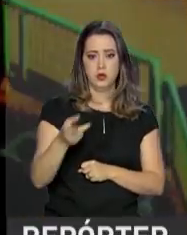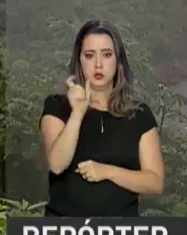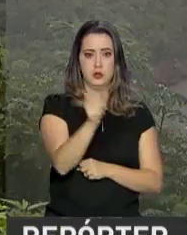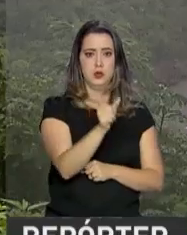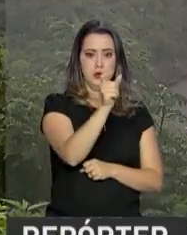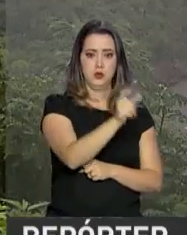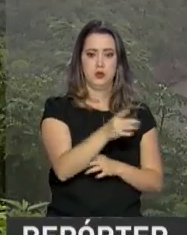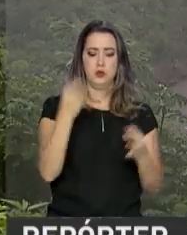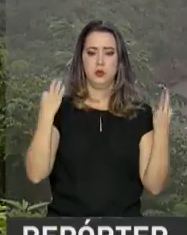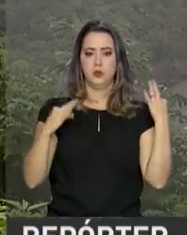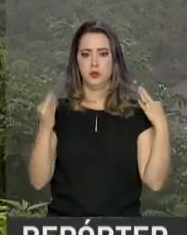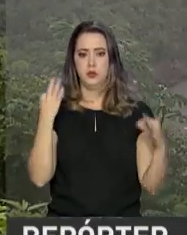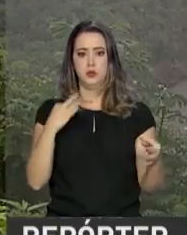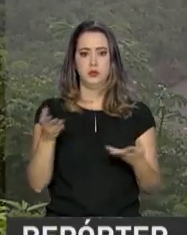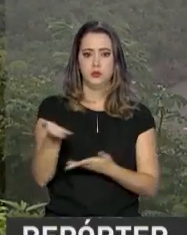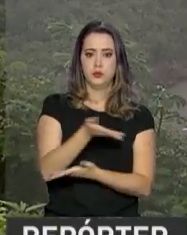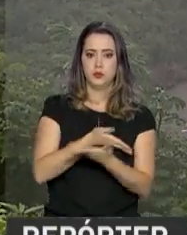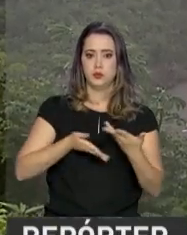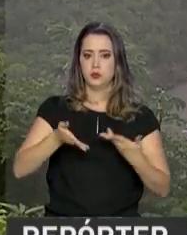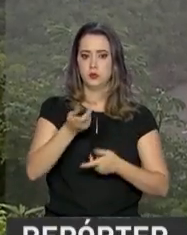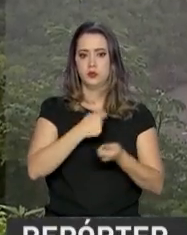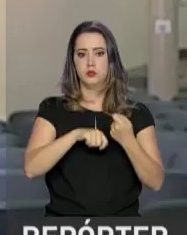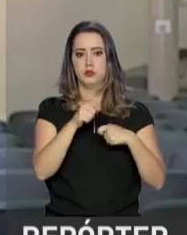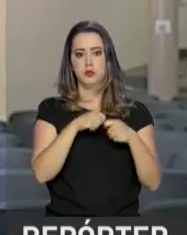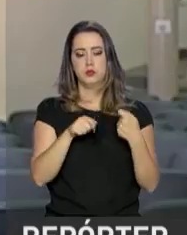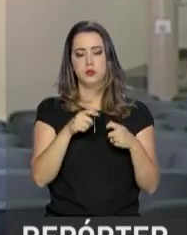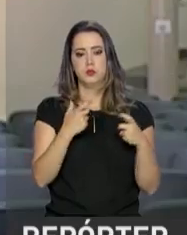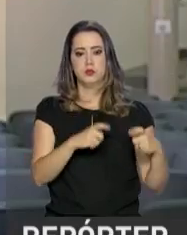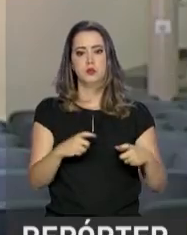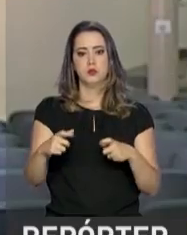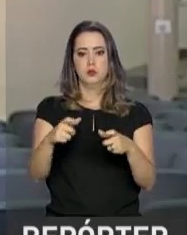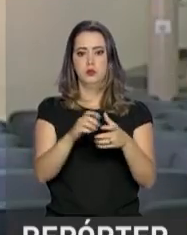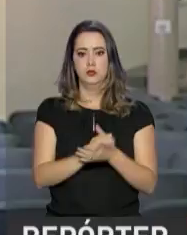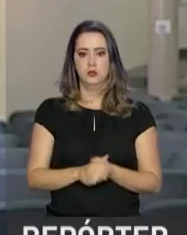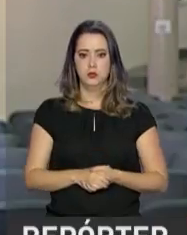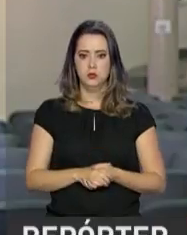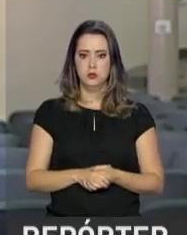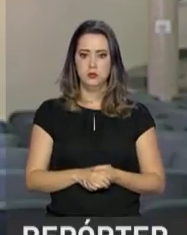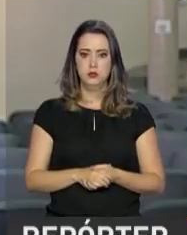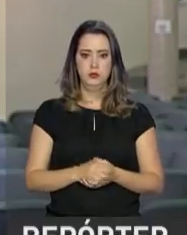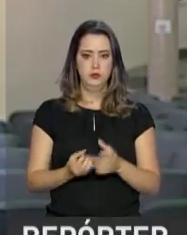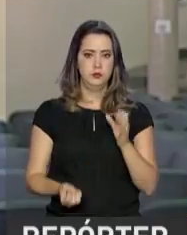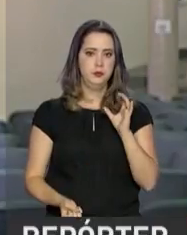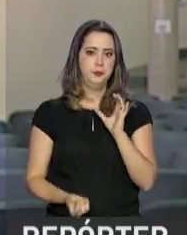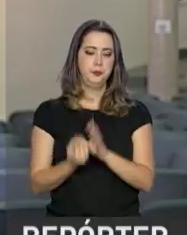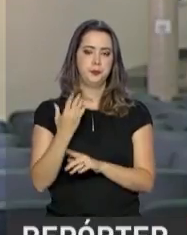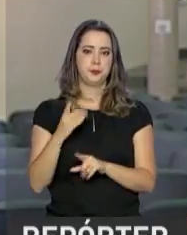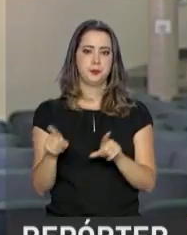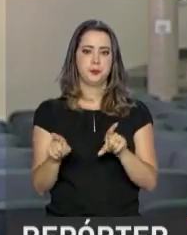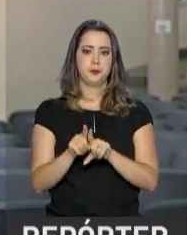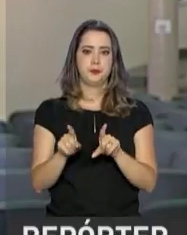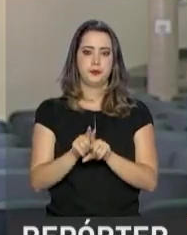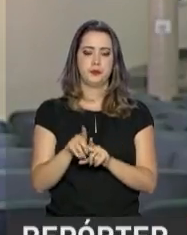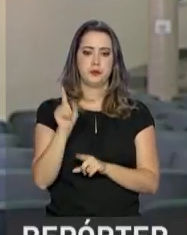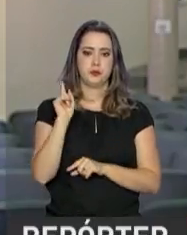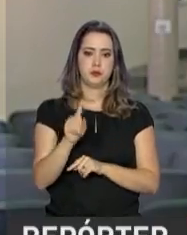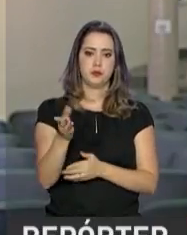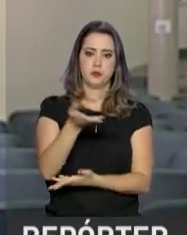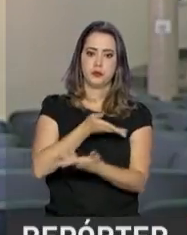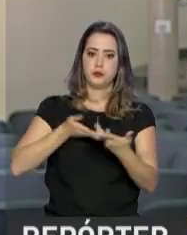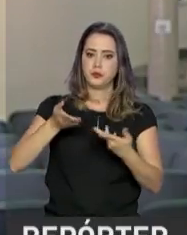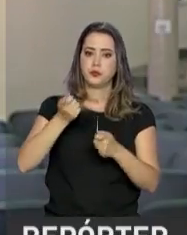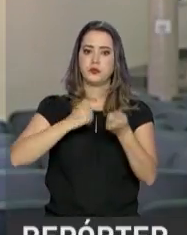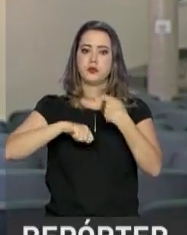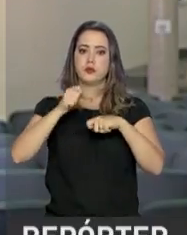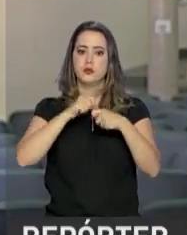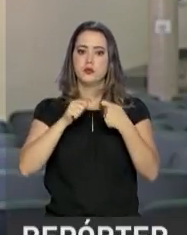além de dinamizar a economia local uma concessão consegue gerar também é justamente é a circulação na economia